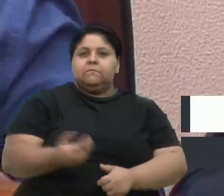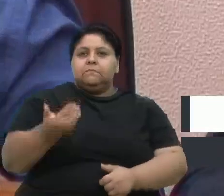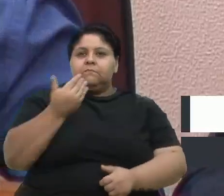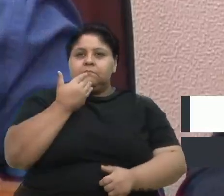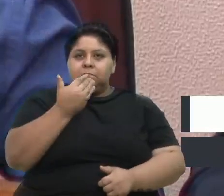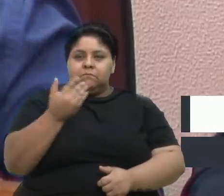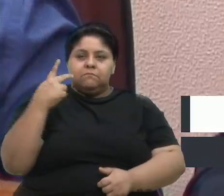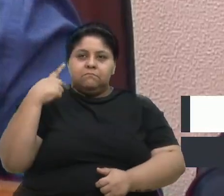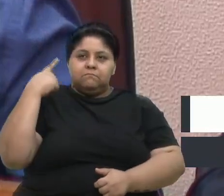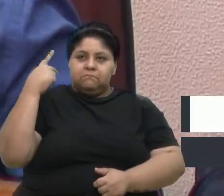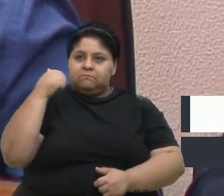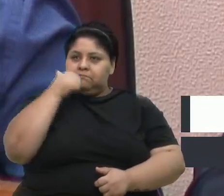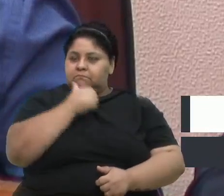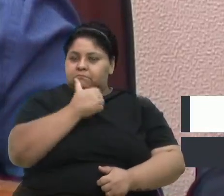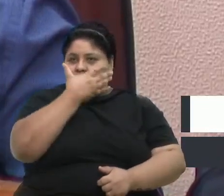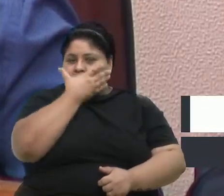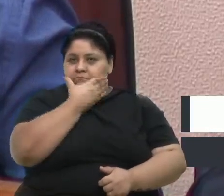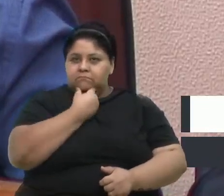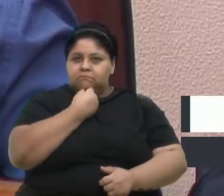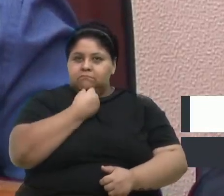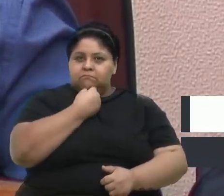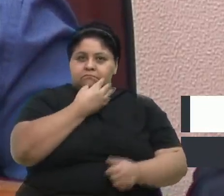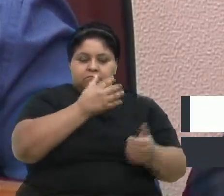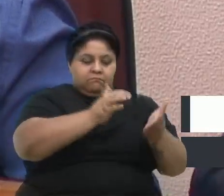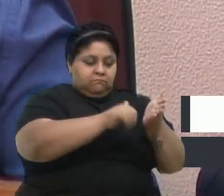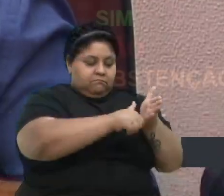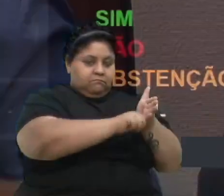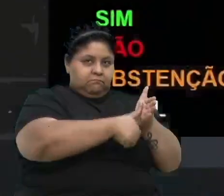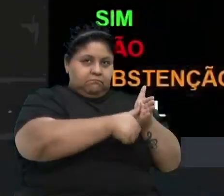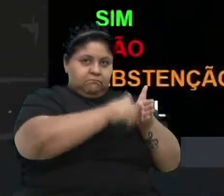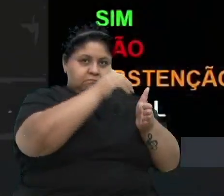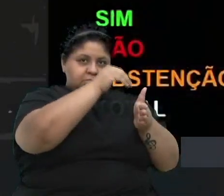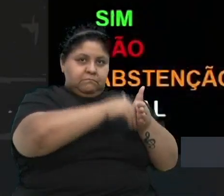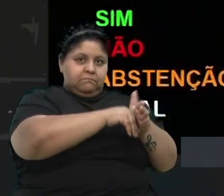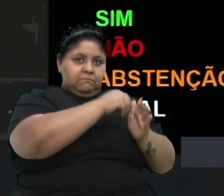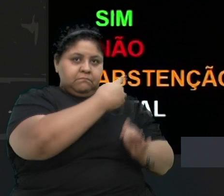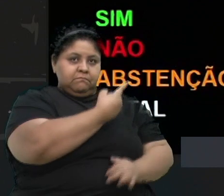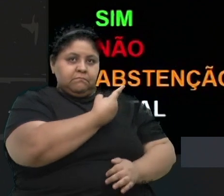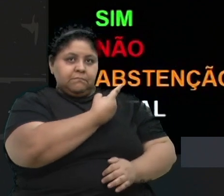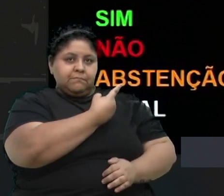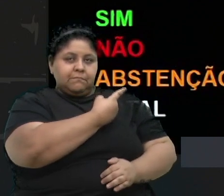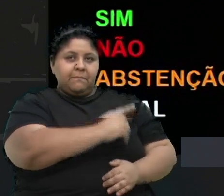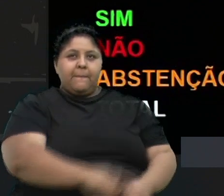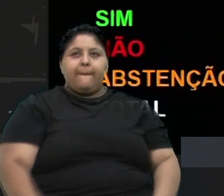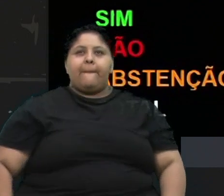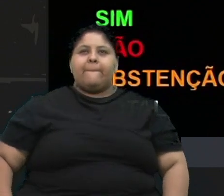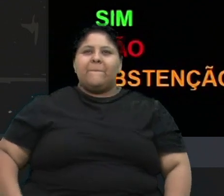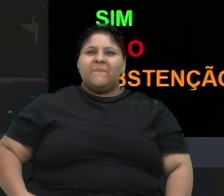Solicito aos vereadores e vereadoras que registrem seus votos.